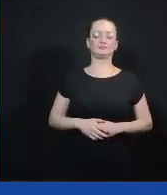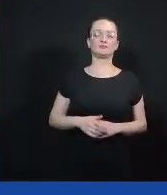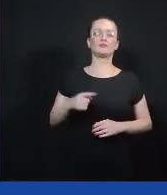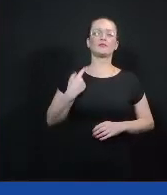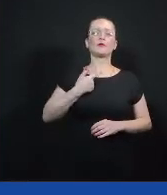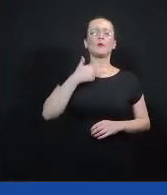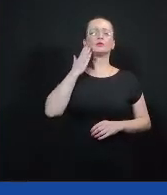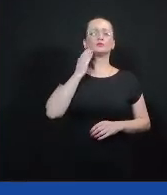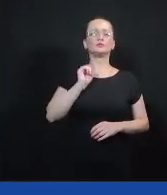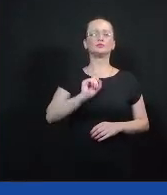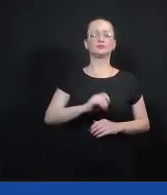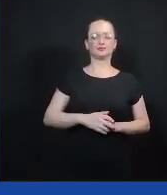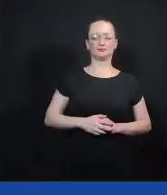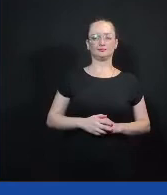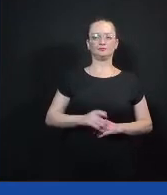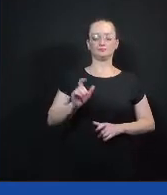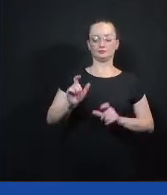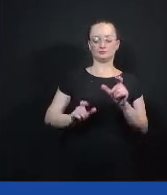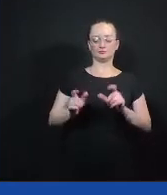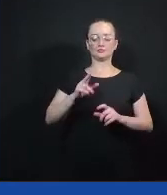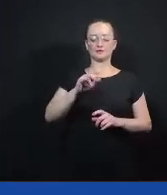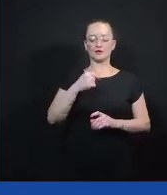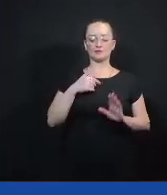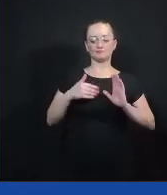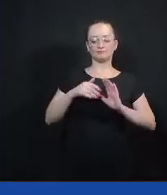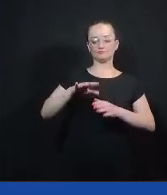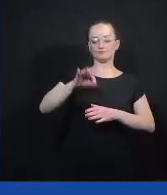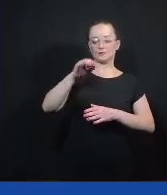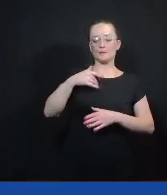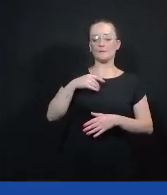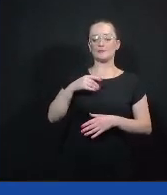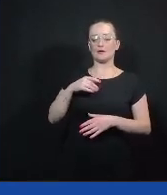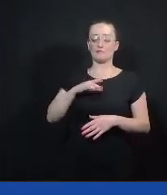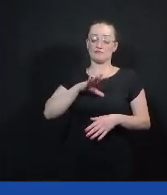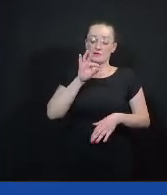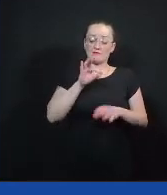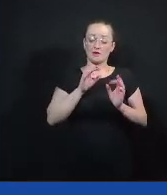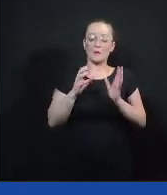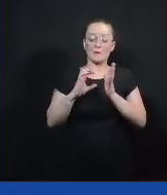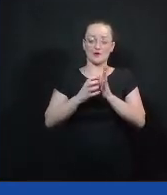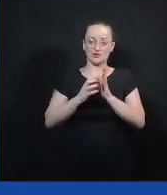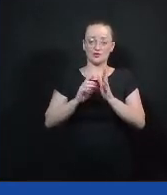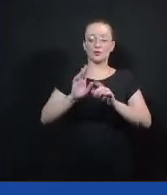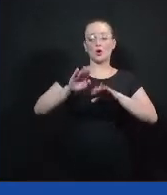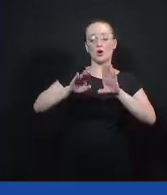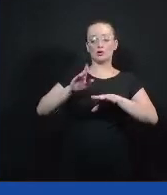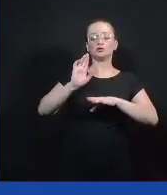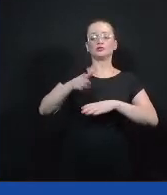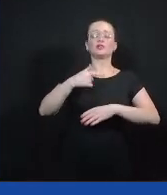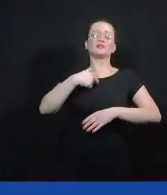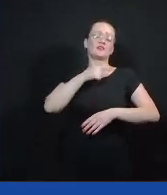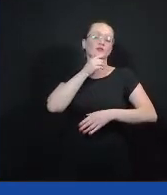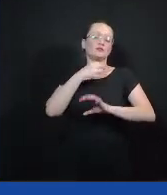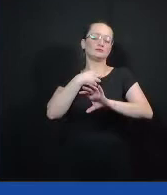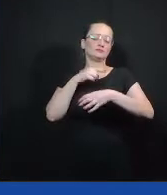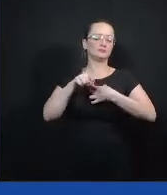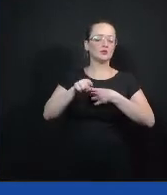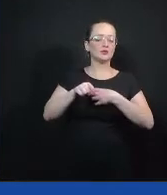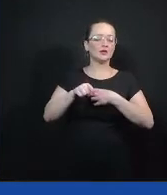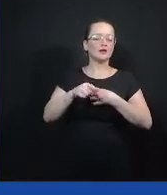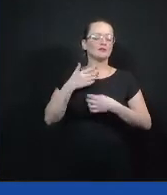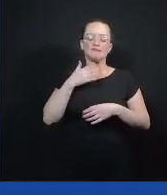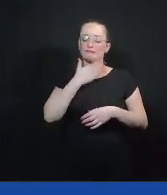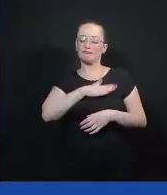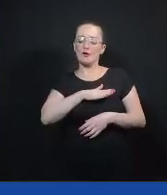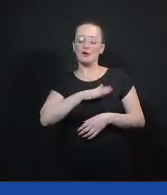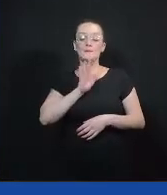sabe que muitas pessoas vão se orientar pelas suas preferências partidárias, muitos eleitores já têm as suas simpatias, as suas antipatias,